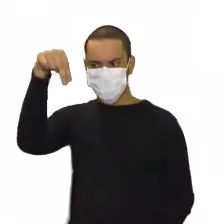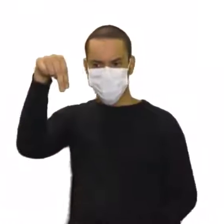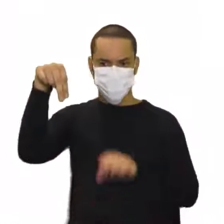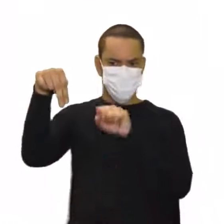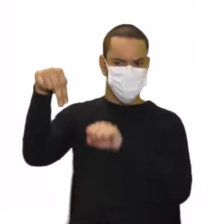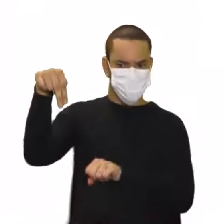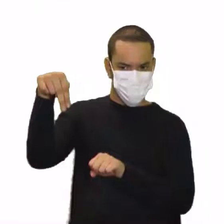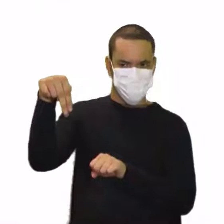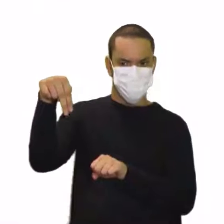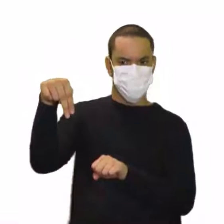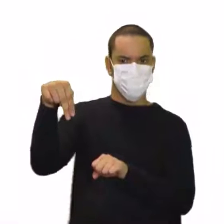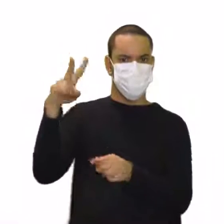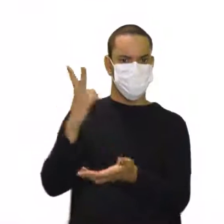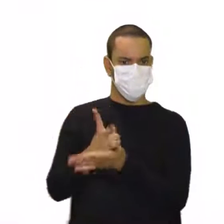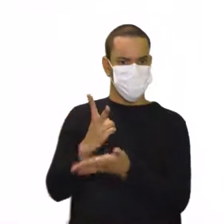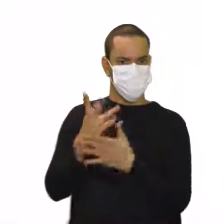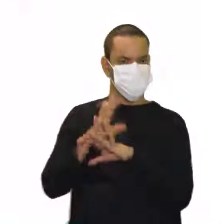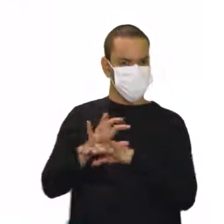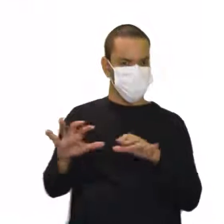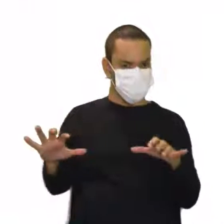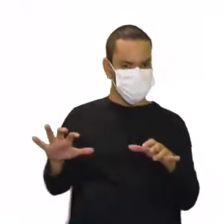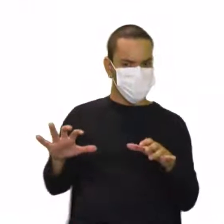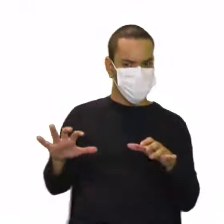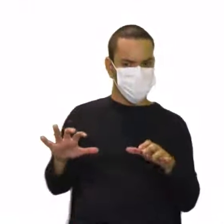sul aí, esse campo sendo